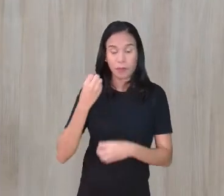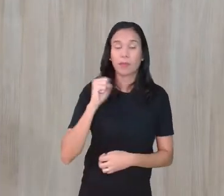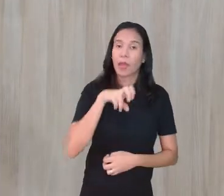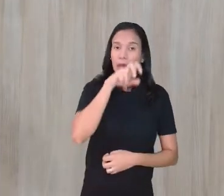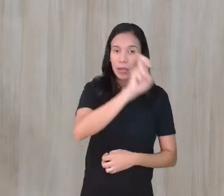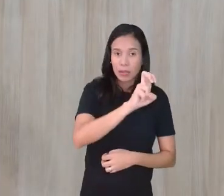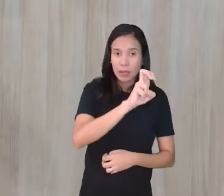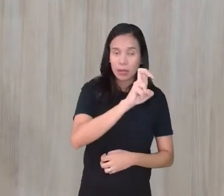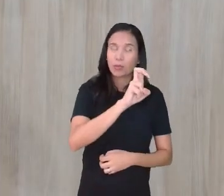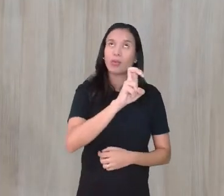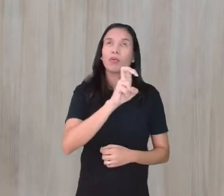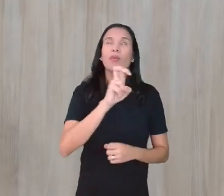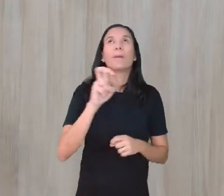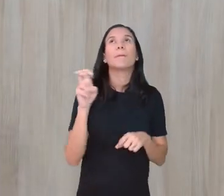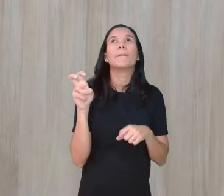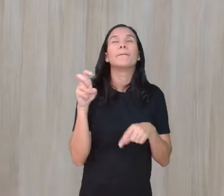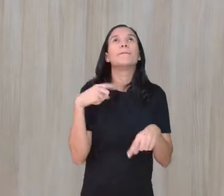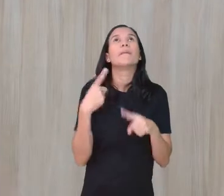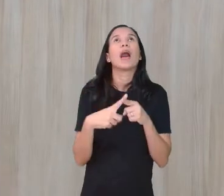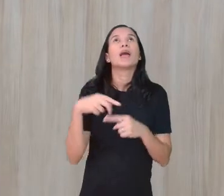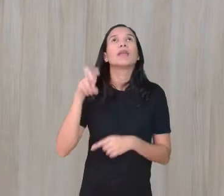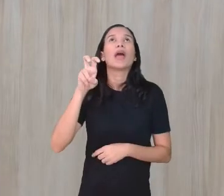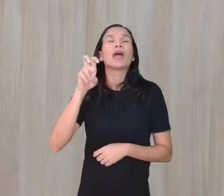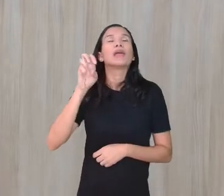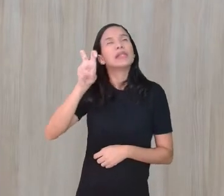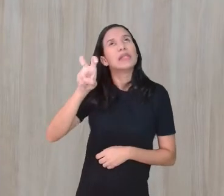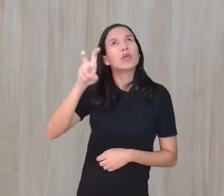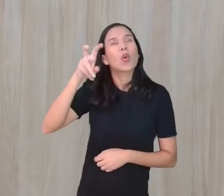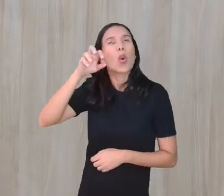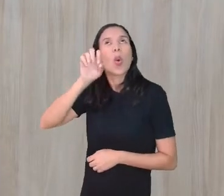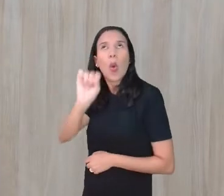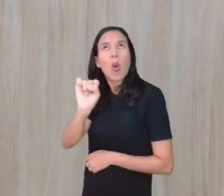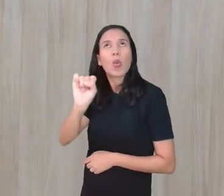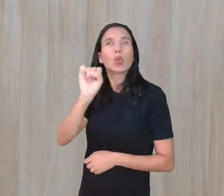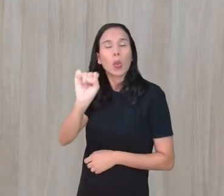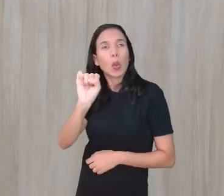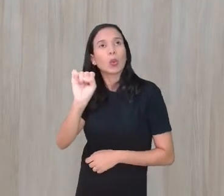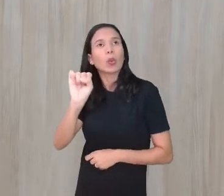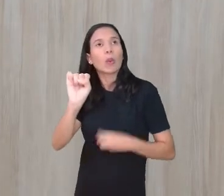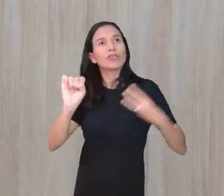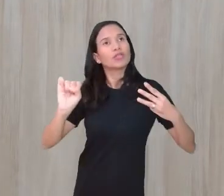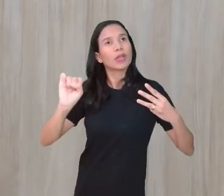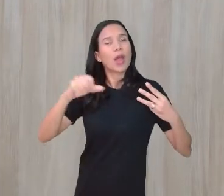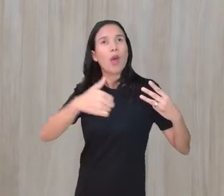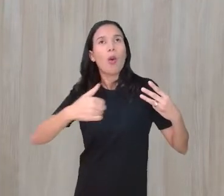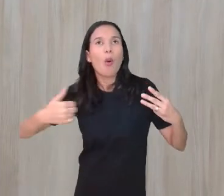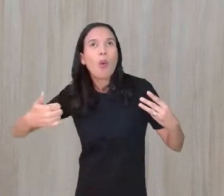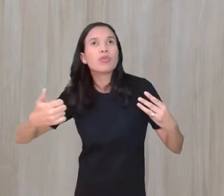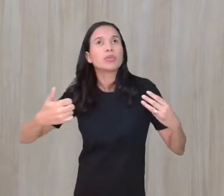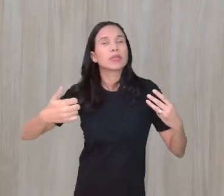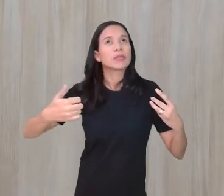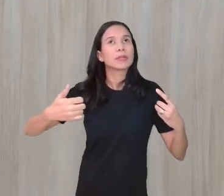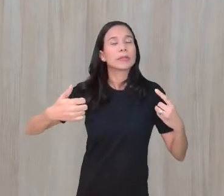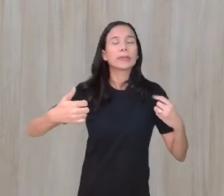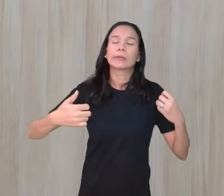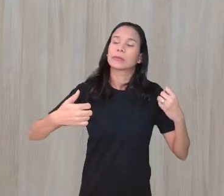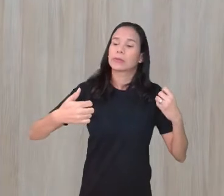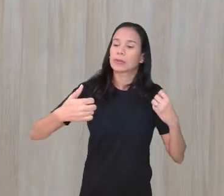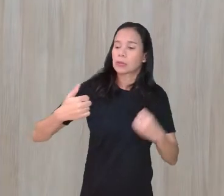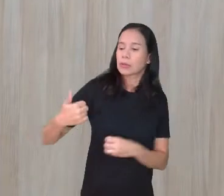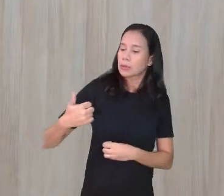5, 5 mais 3, 8, 8 mais 3, 11, 11 mais